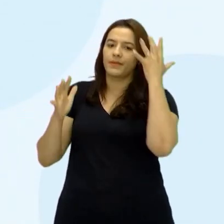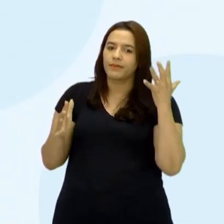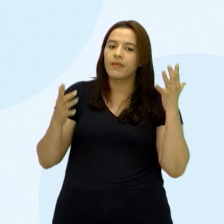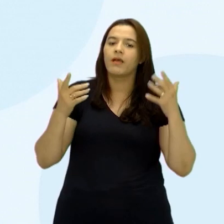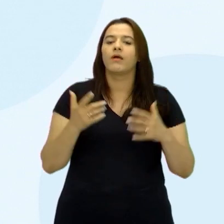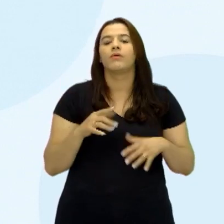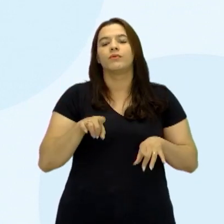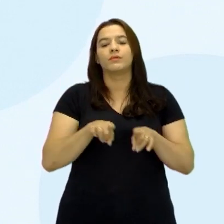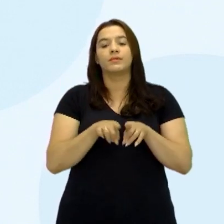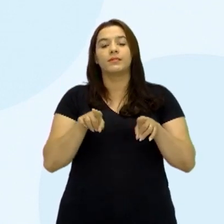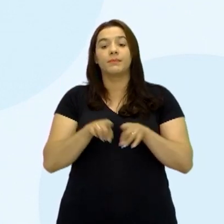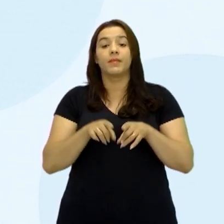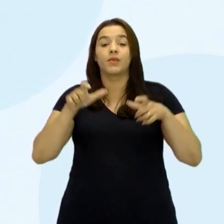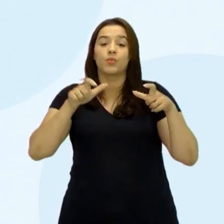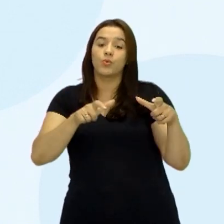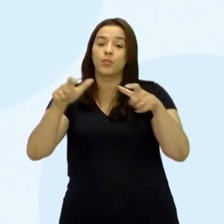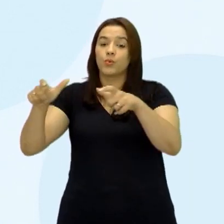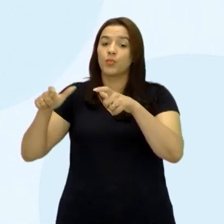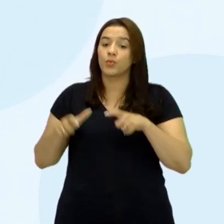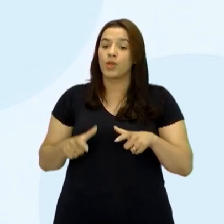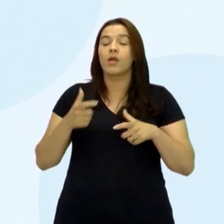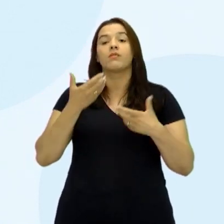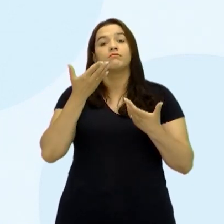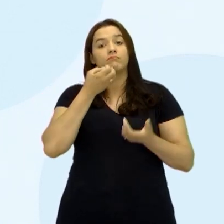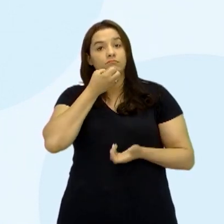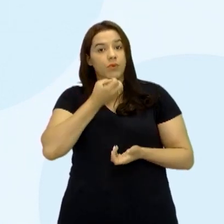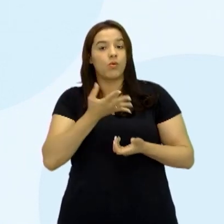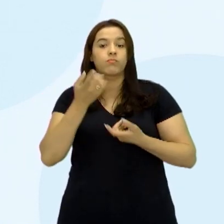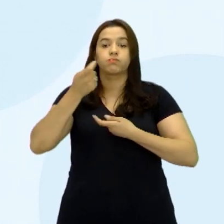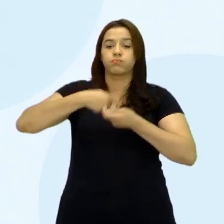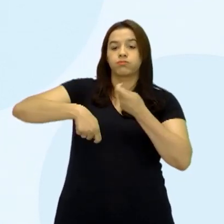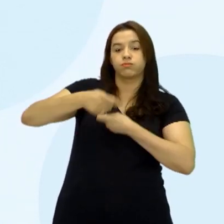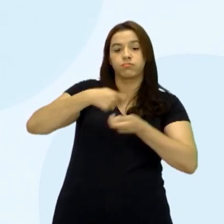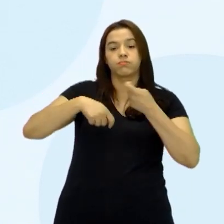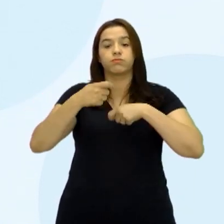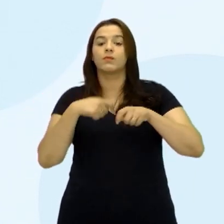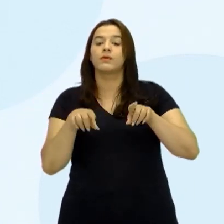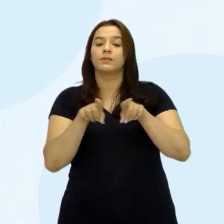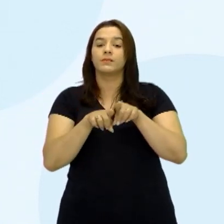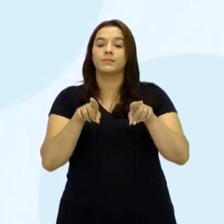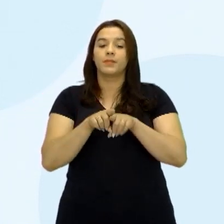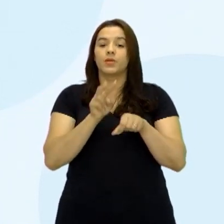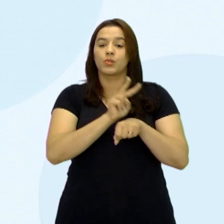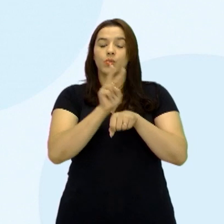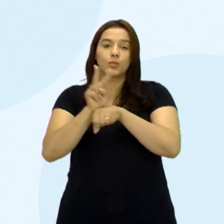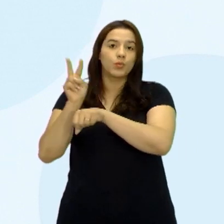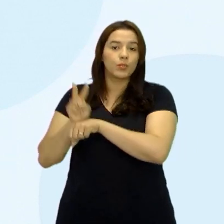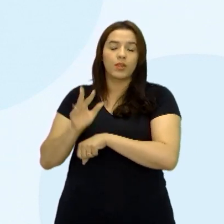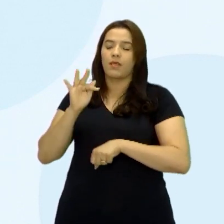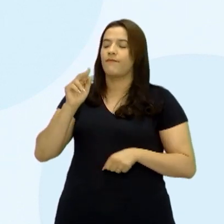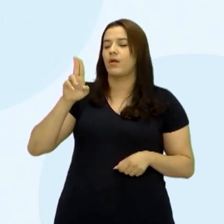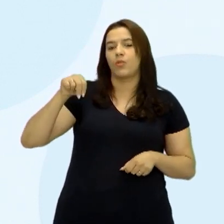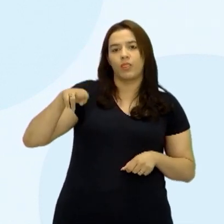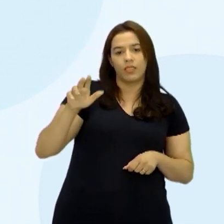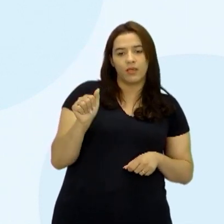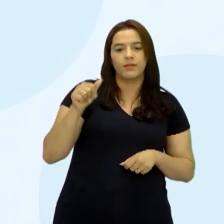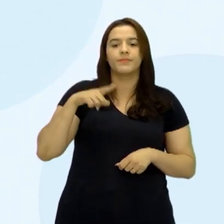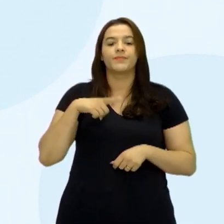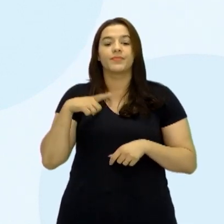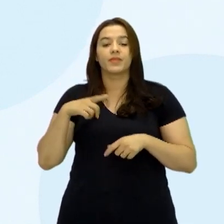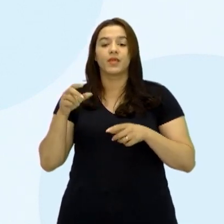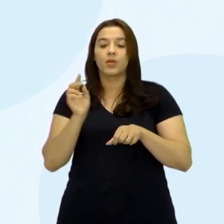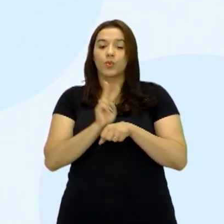nacional, áreas de relevante interesse ecológico, reserva extrativista, reserva da fauna, reserva